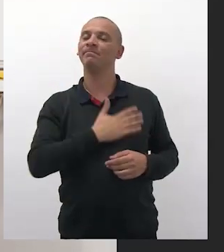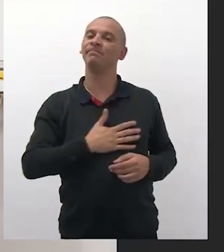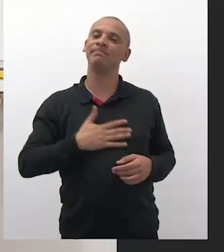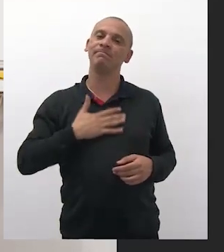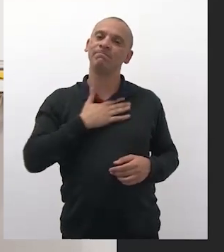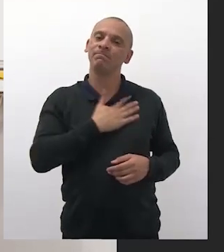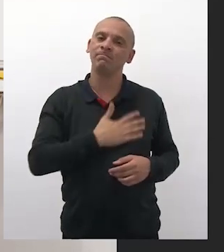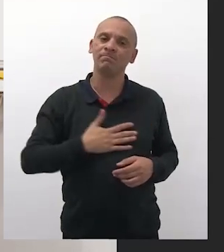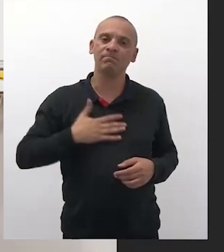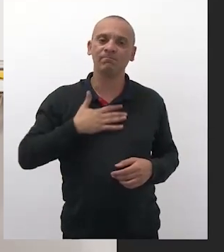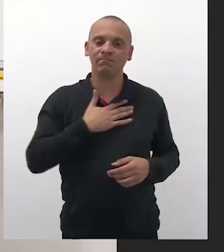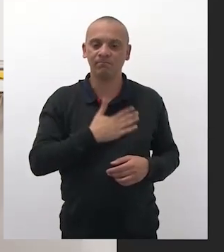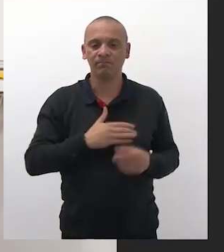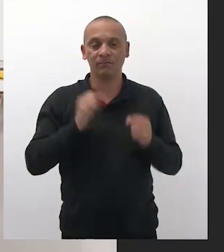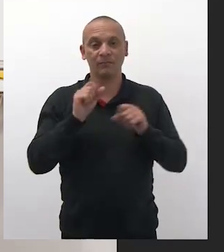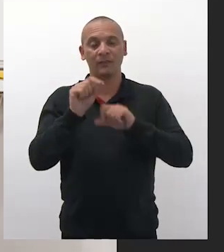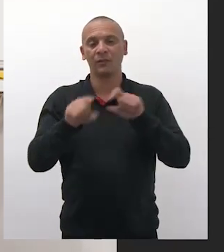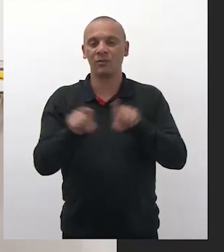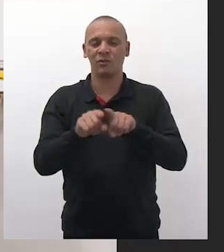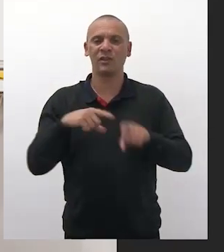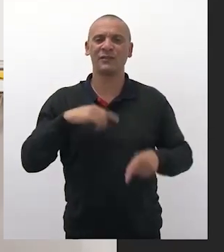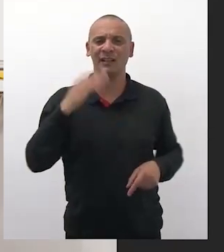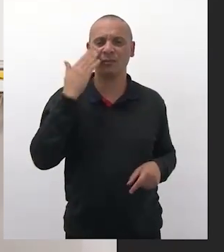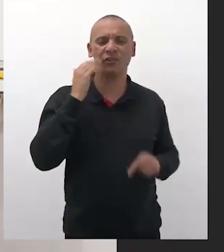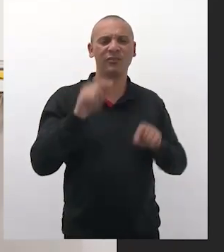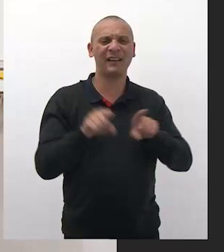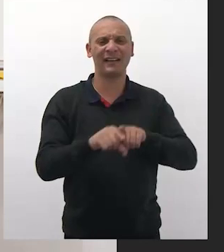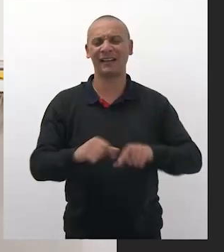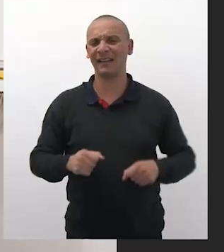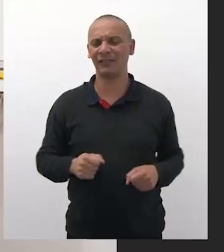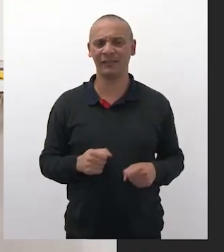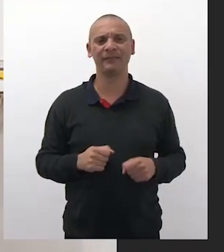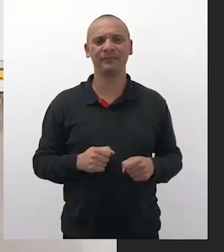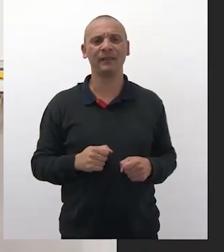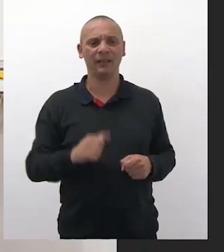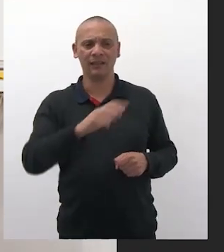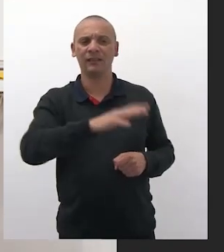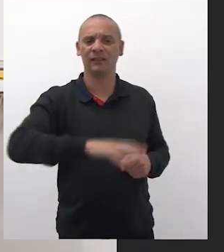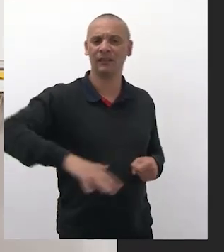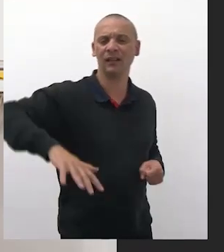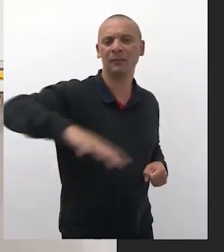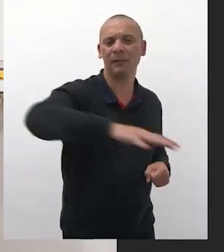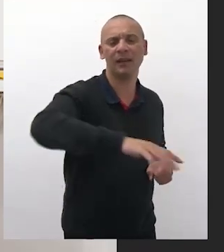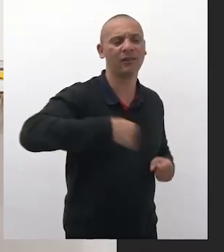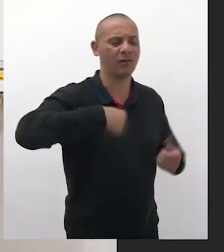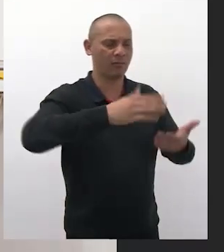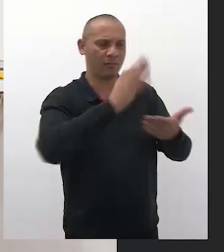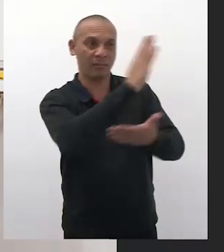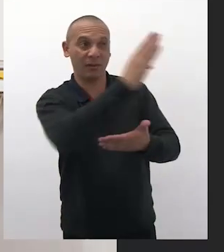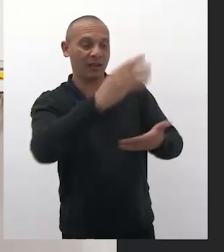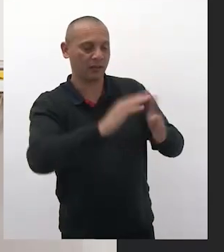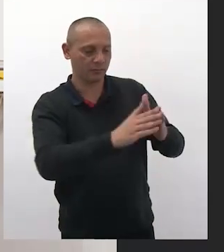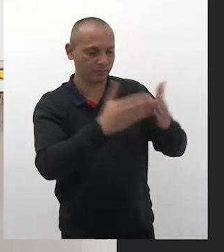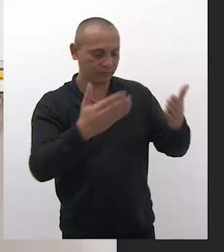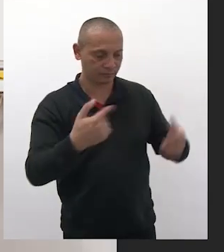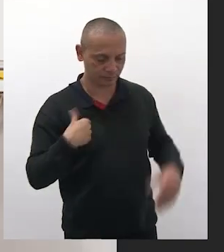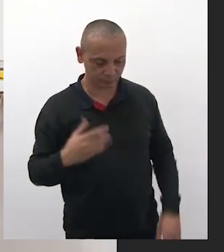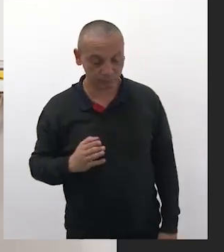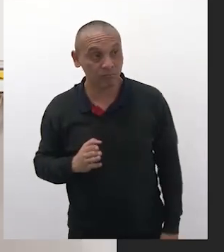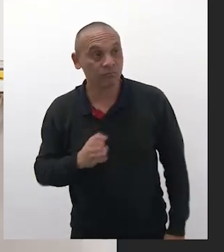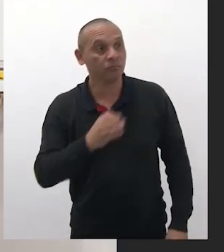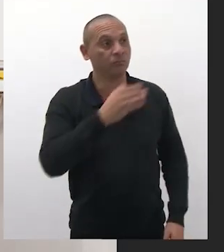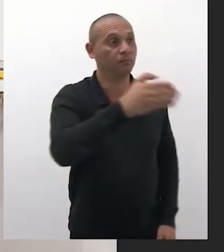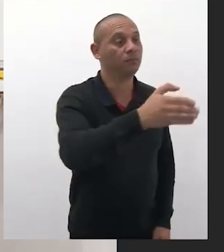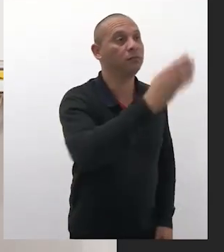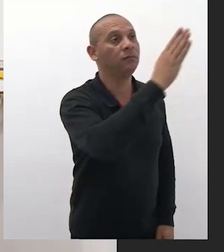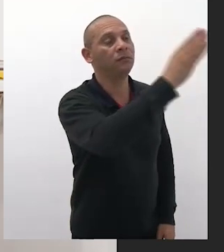era poder estar naquele ambiente, né? E ler. Quando eu entrei na biblioteca daquela idade,